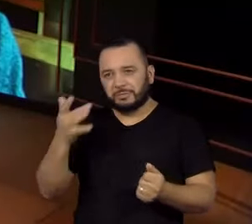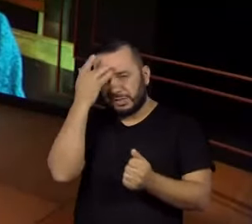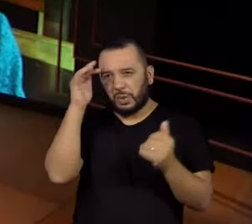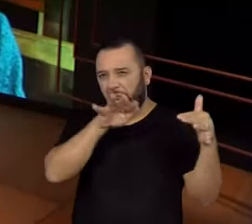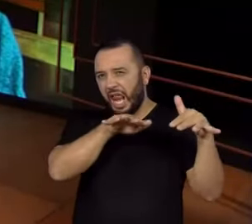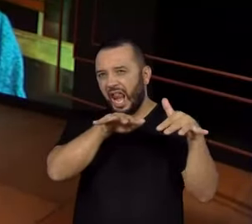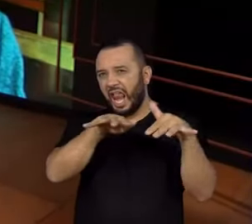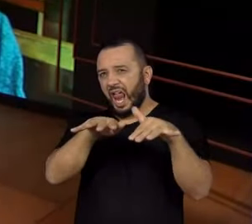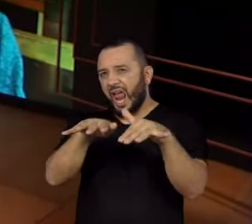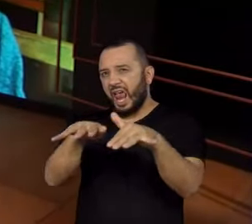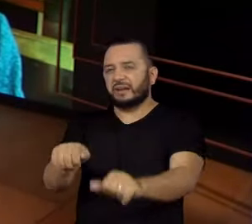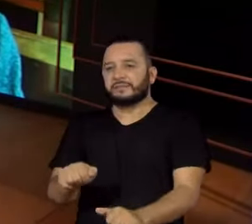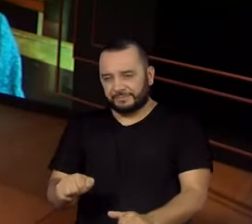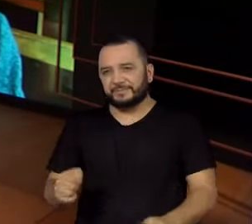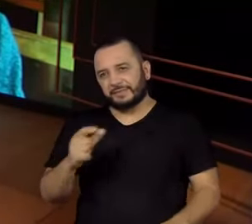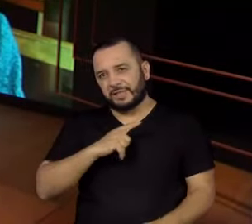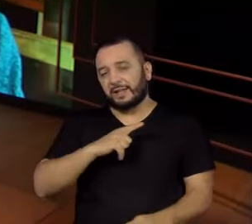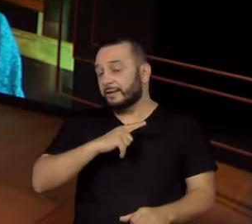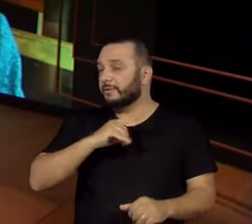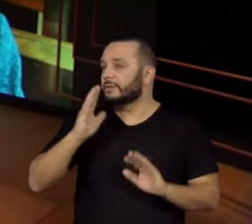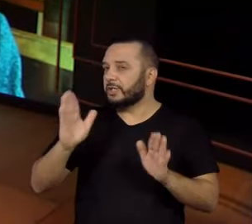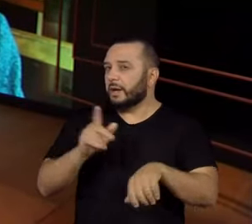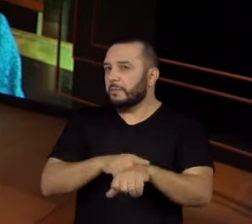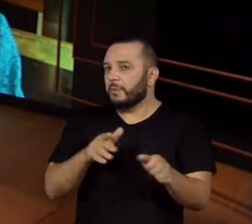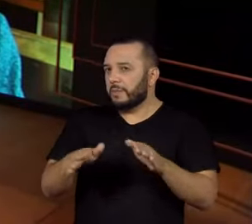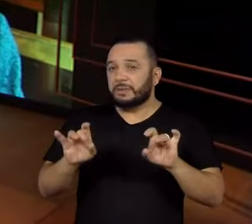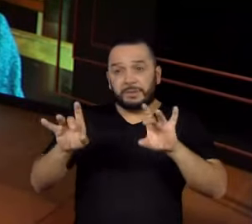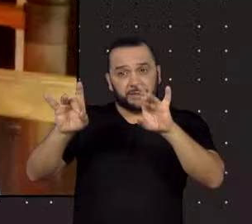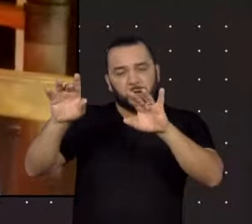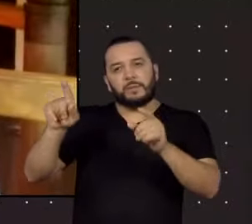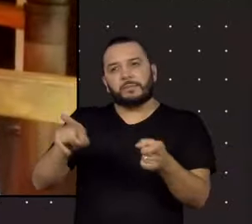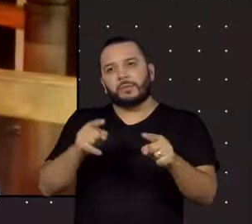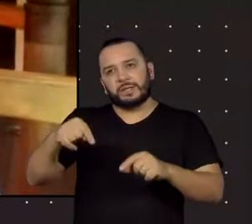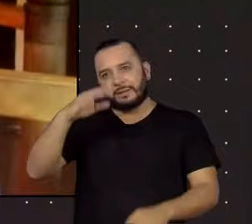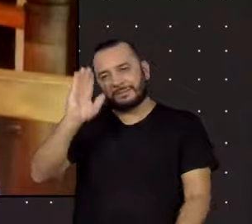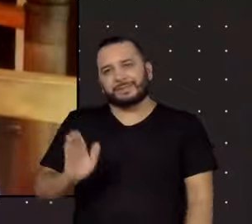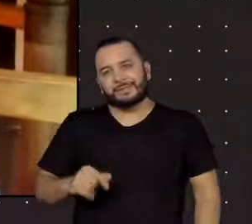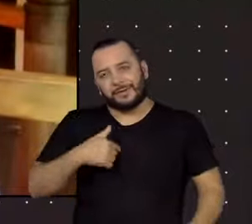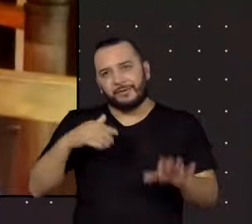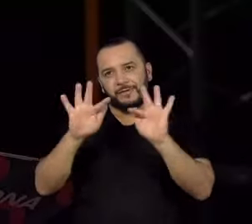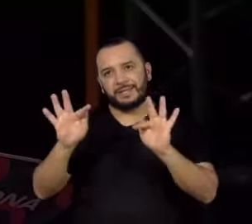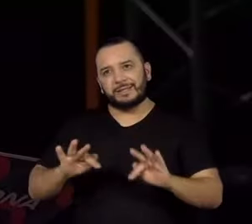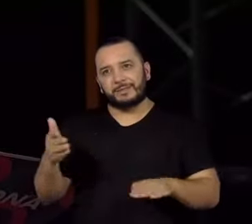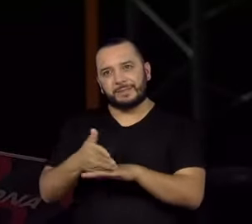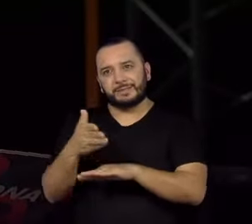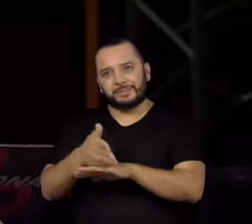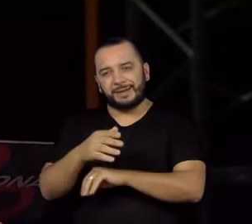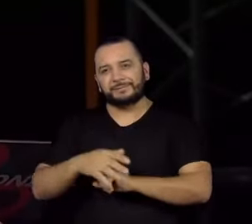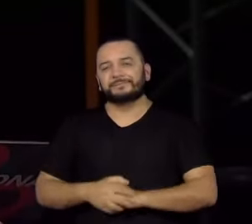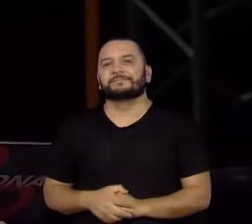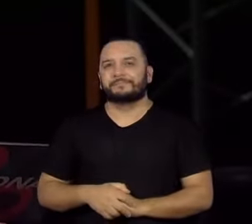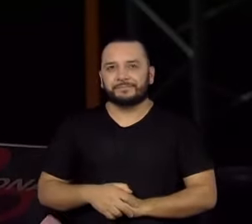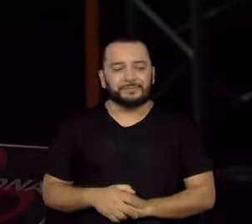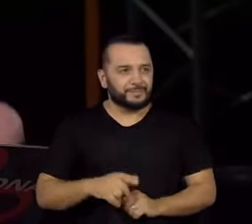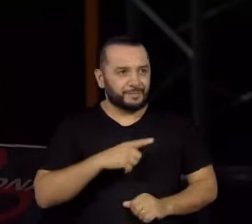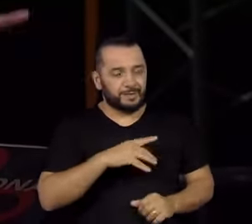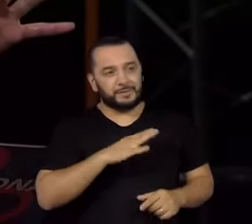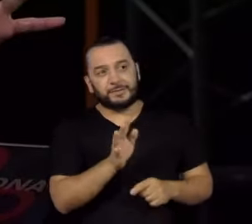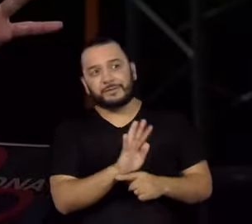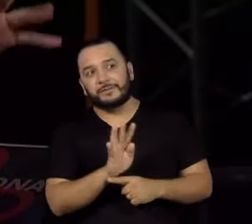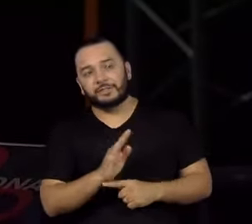momento histórico da música popular brasileira que eu tive a felicidade de participar. Nós preparamos um vídeo sobre